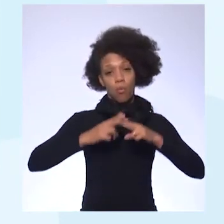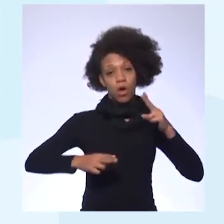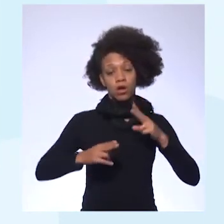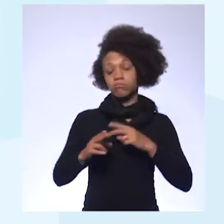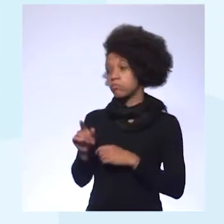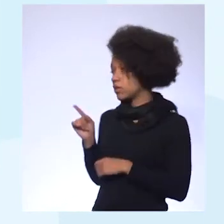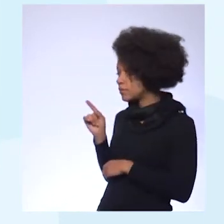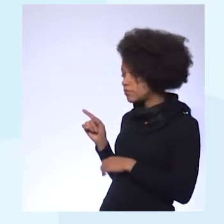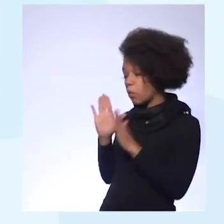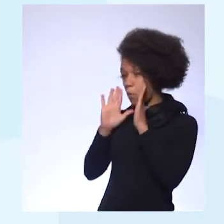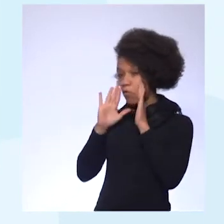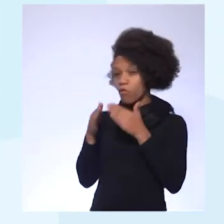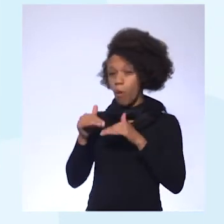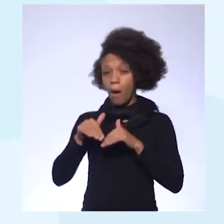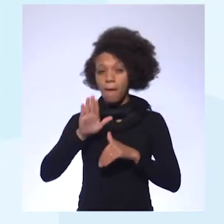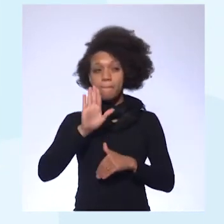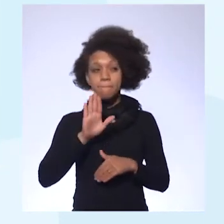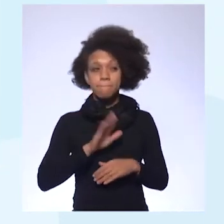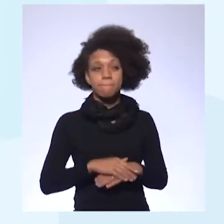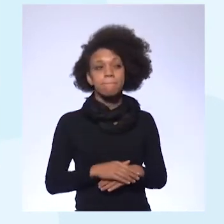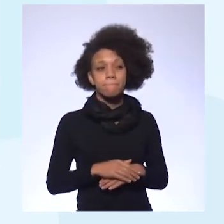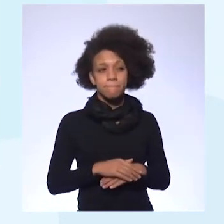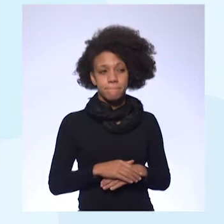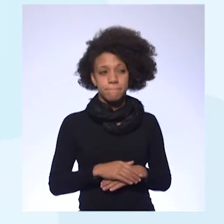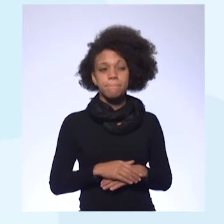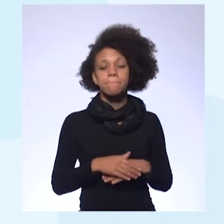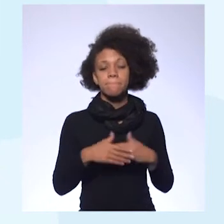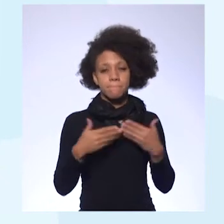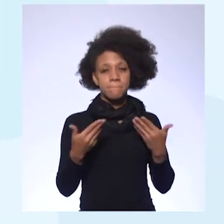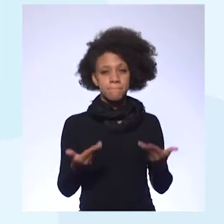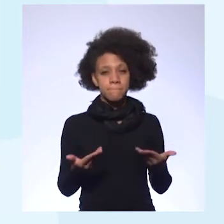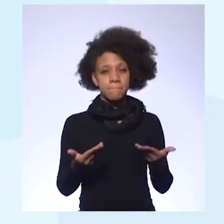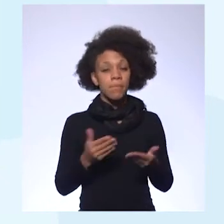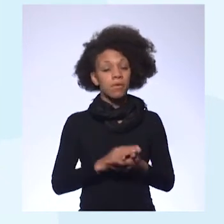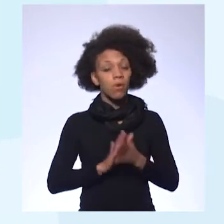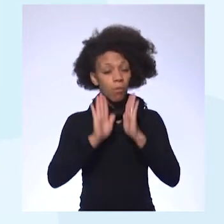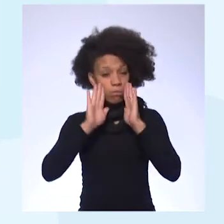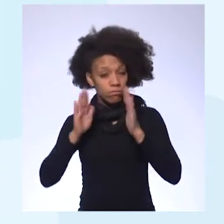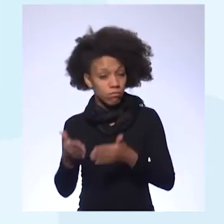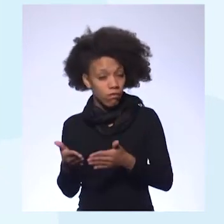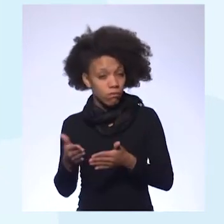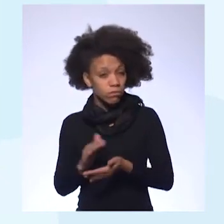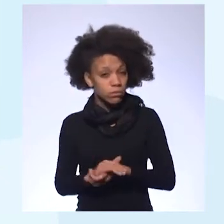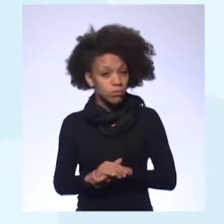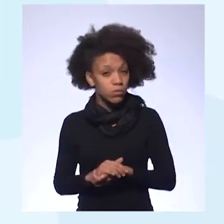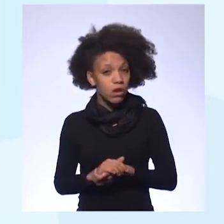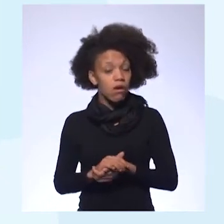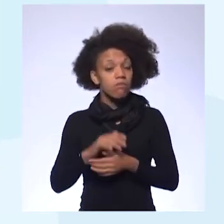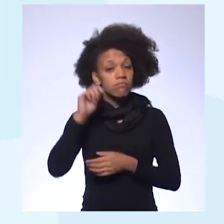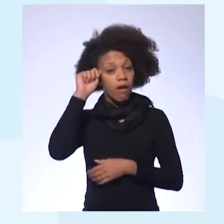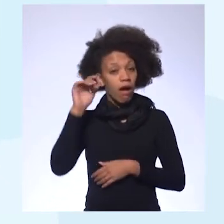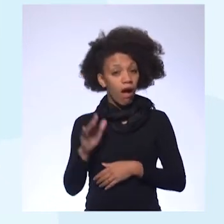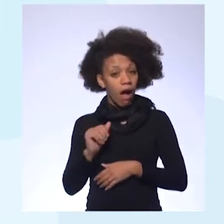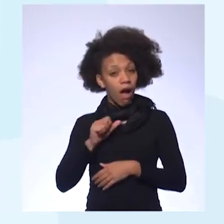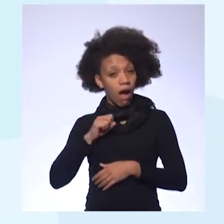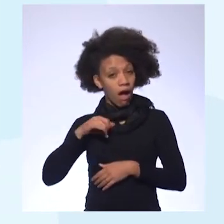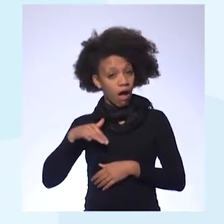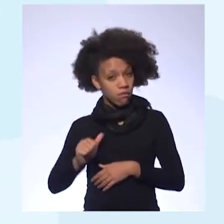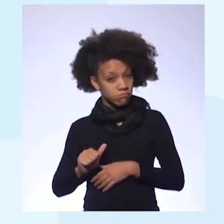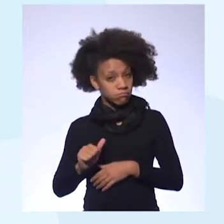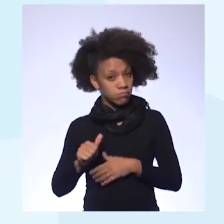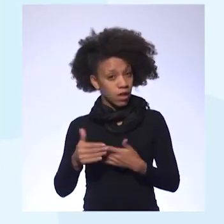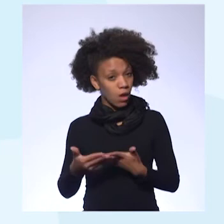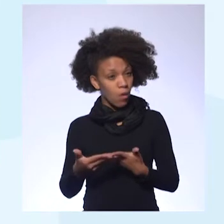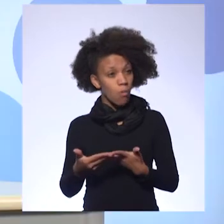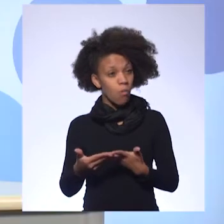concentração aí desses maiores produtores de petróleo estão concentrados na Ásia, quando nós falamos, né, quando nós